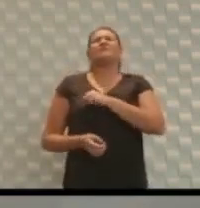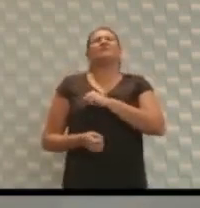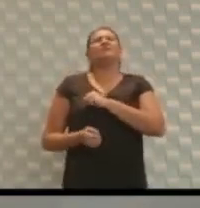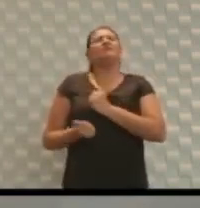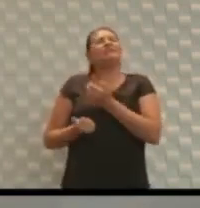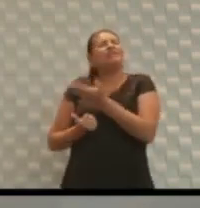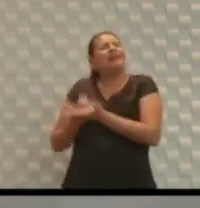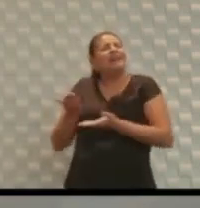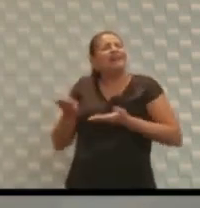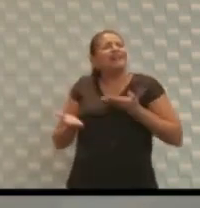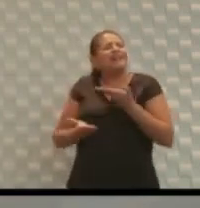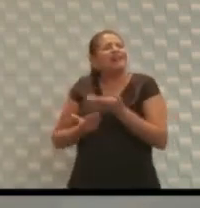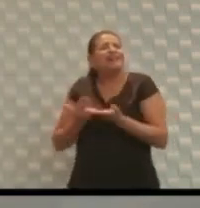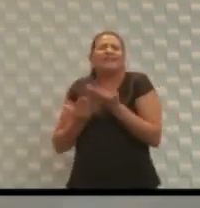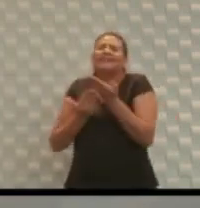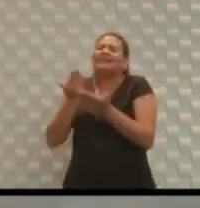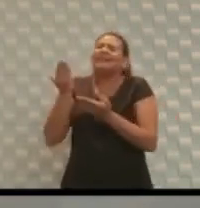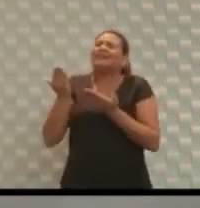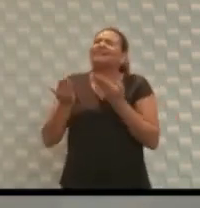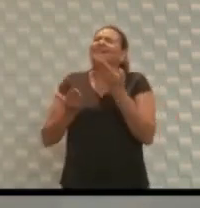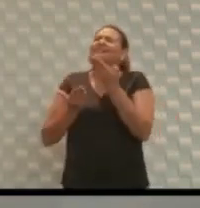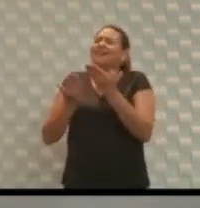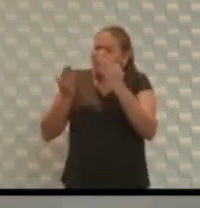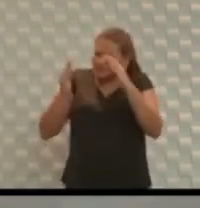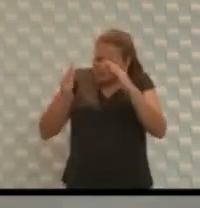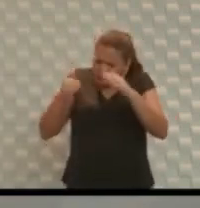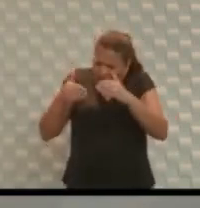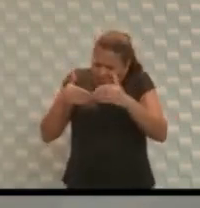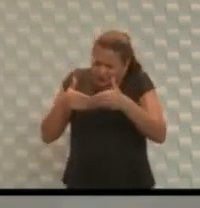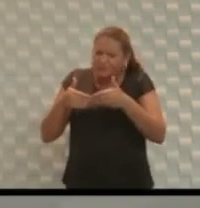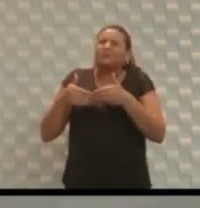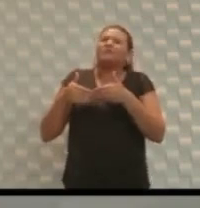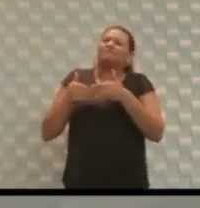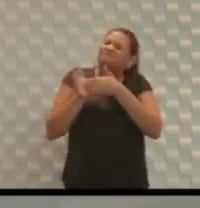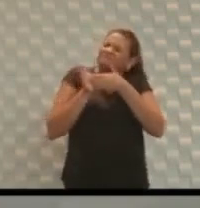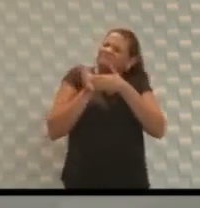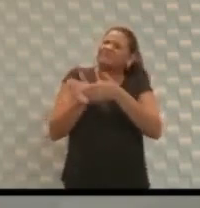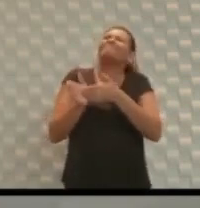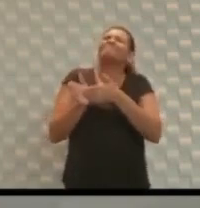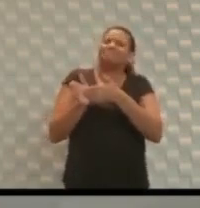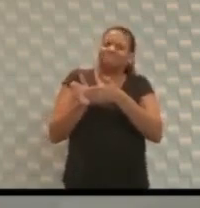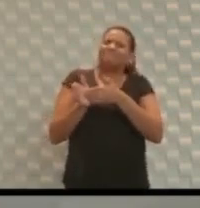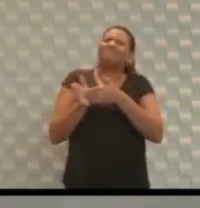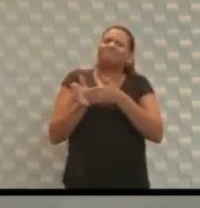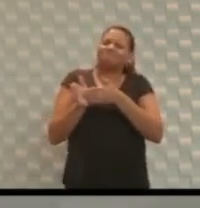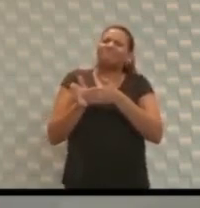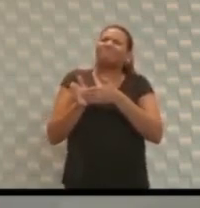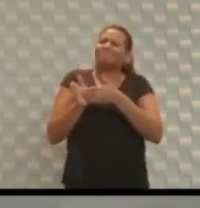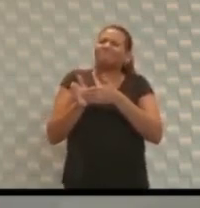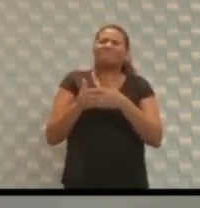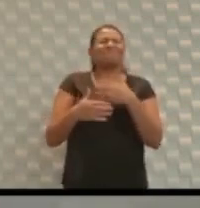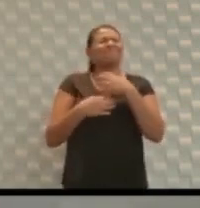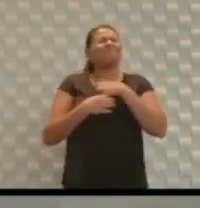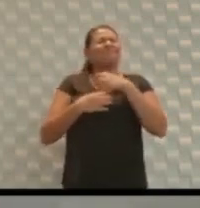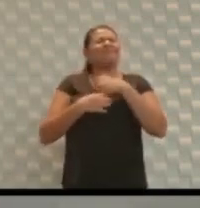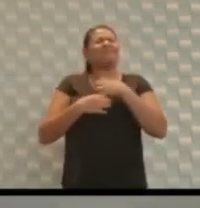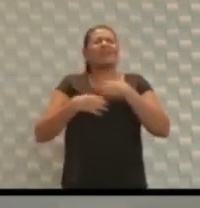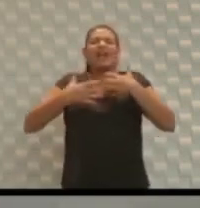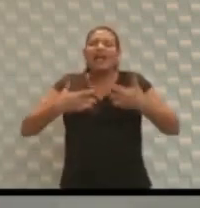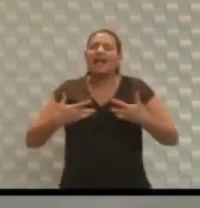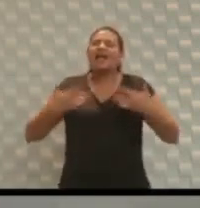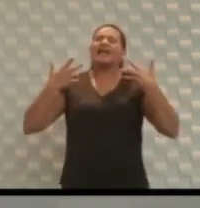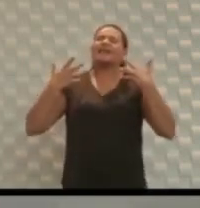quebrantamento. Senhor Deus, que nos traz engajamento, que nos traz o